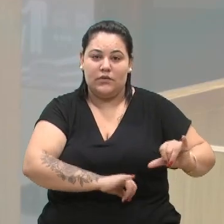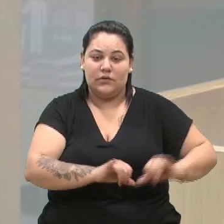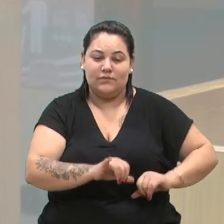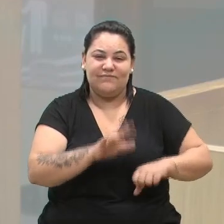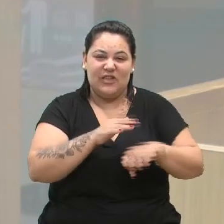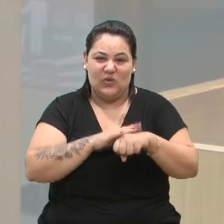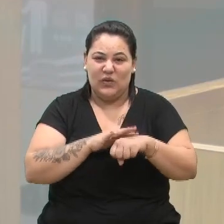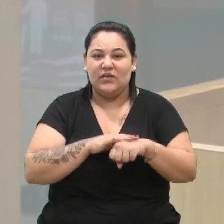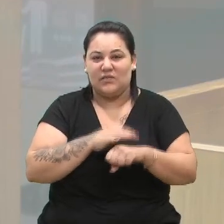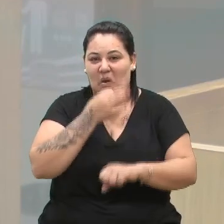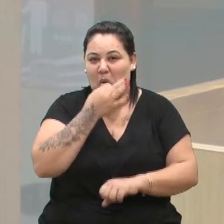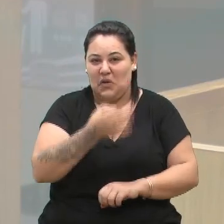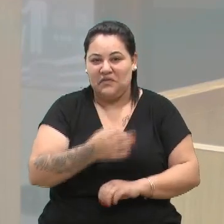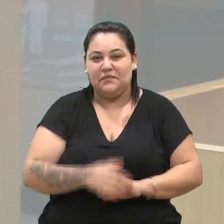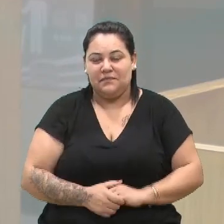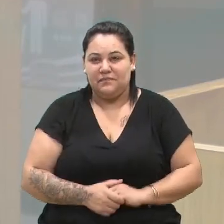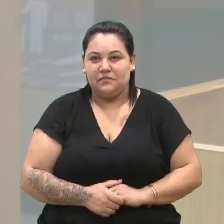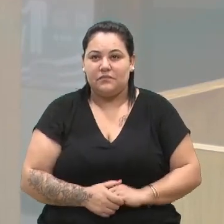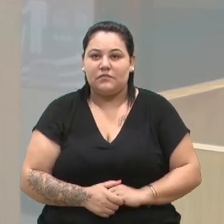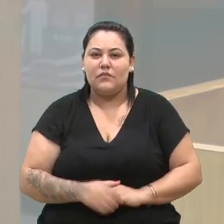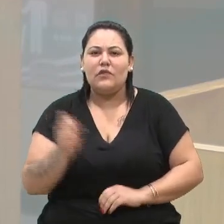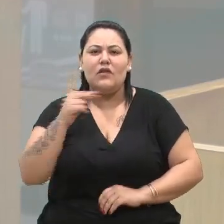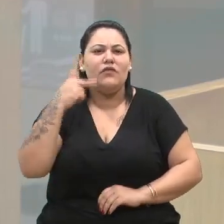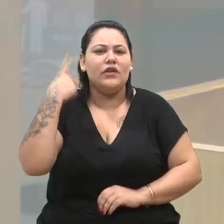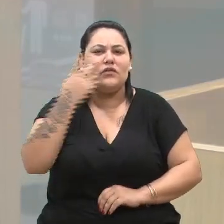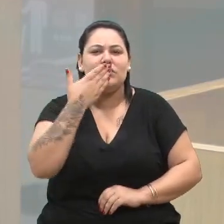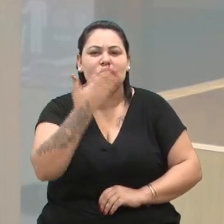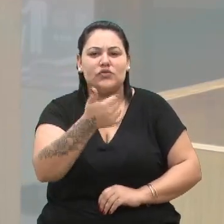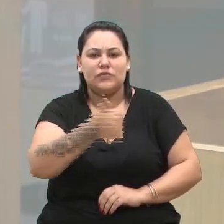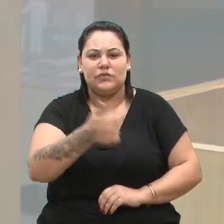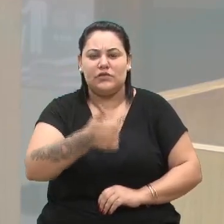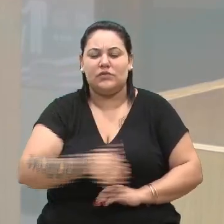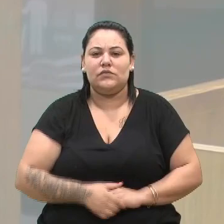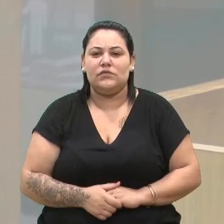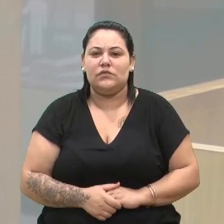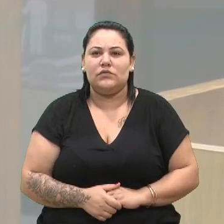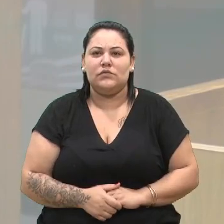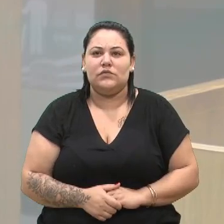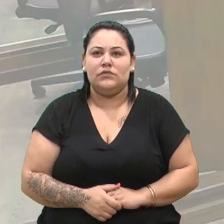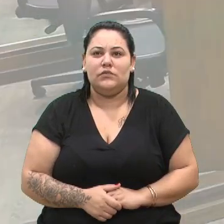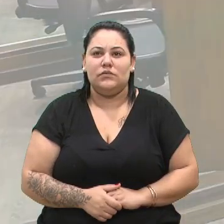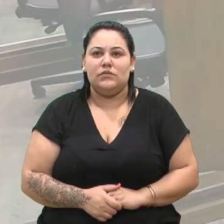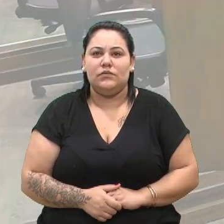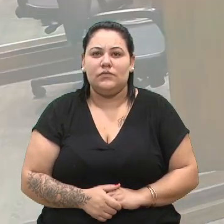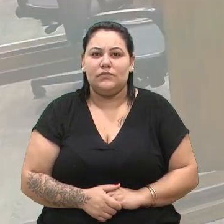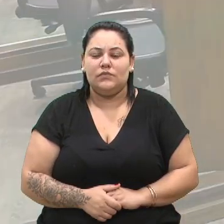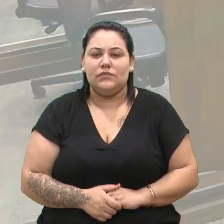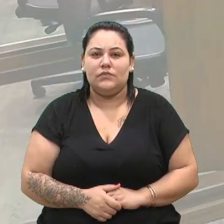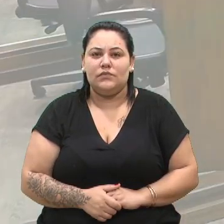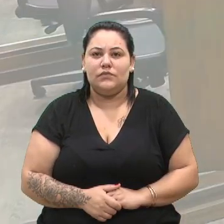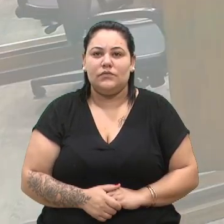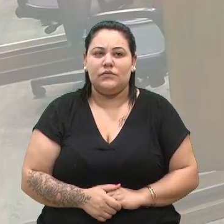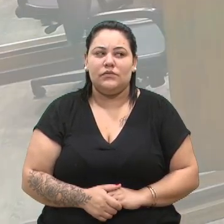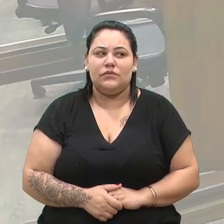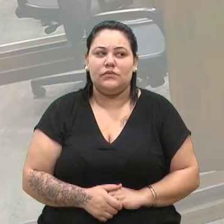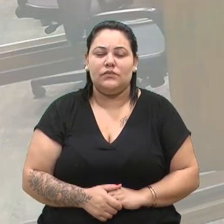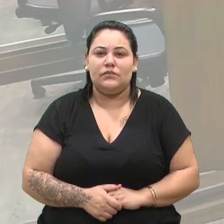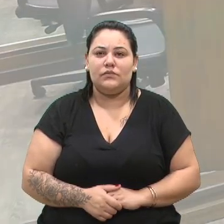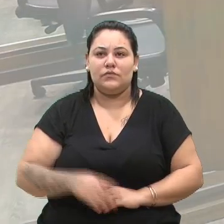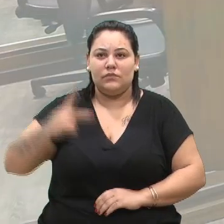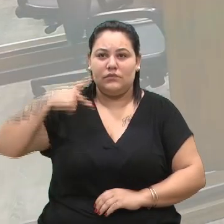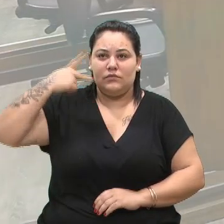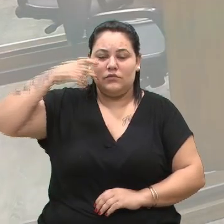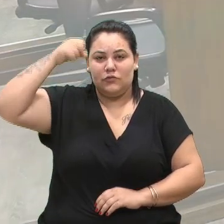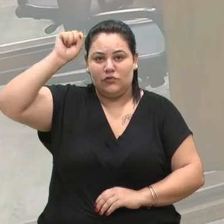que é a dengue. Qual é o vereador que pediu primeiro? Pode ser. Vereador Velocindo esse. Vereador Xuxa, muito importante